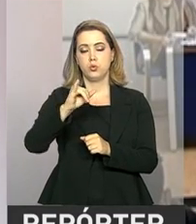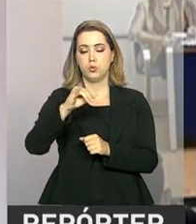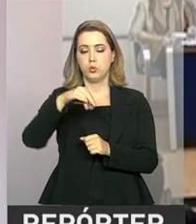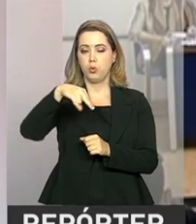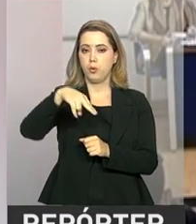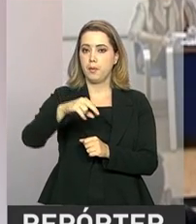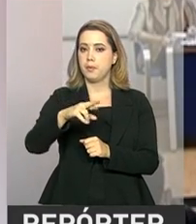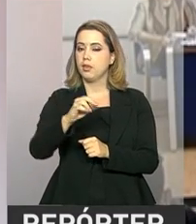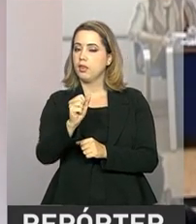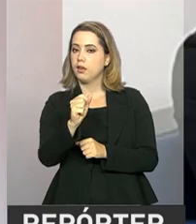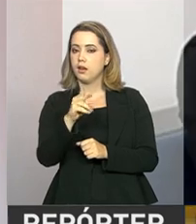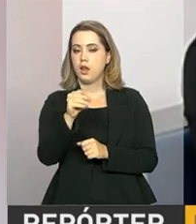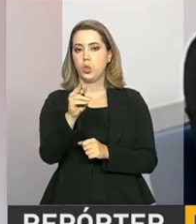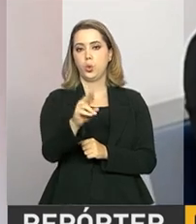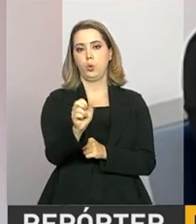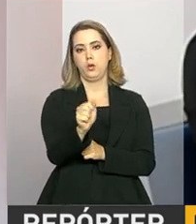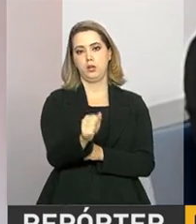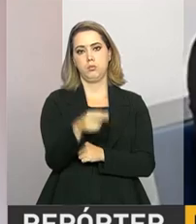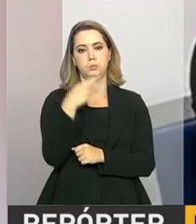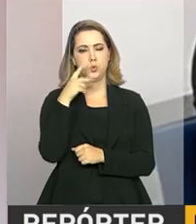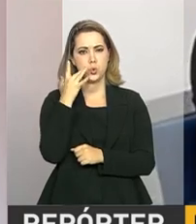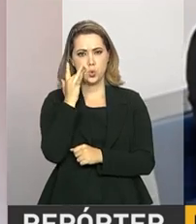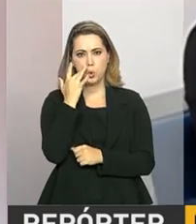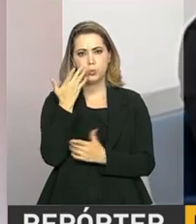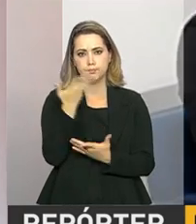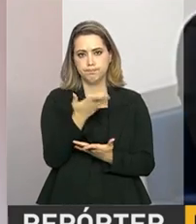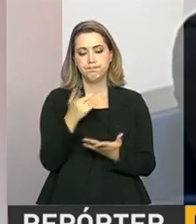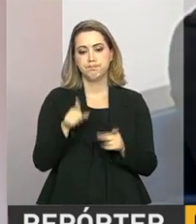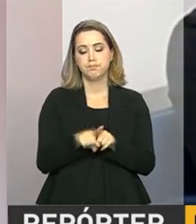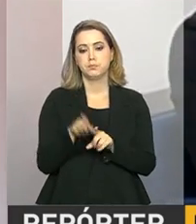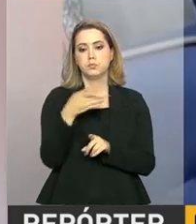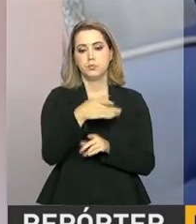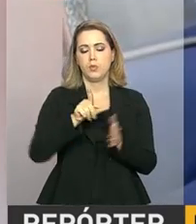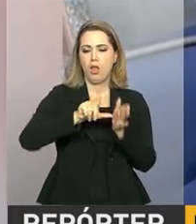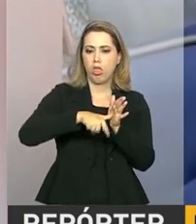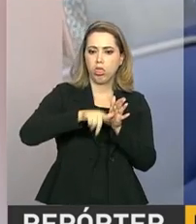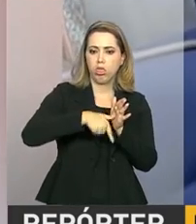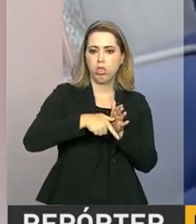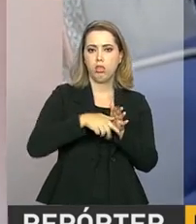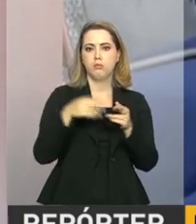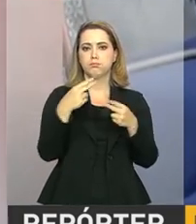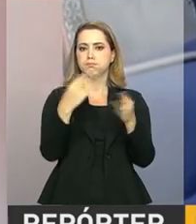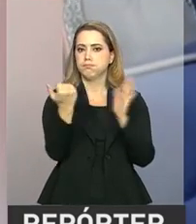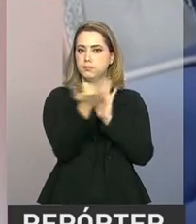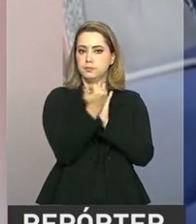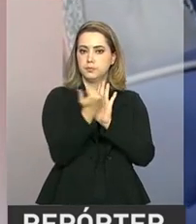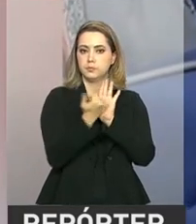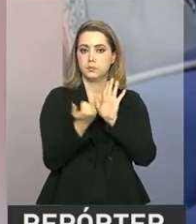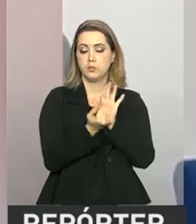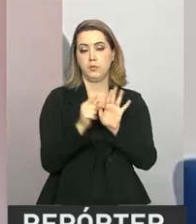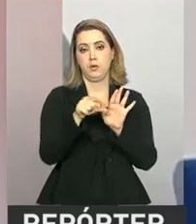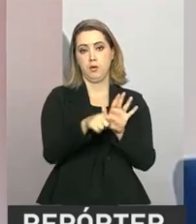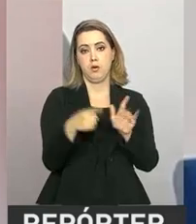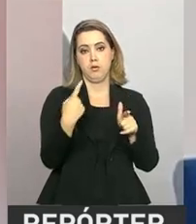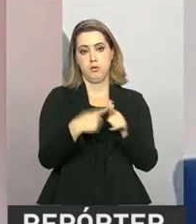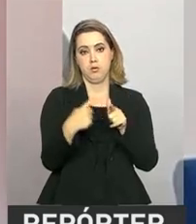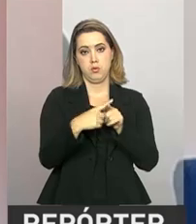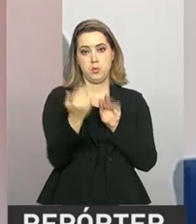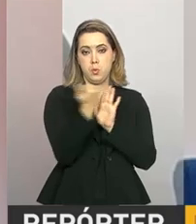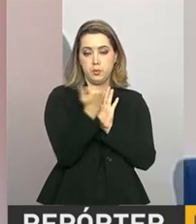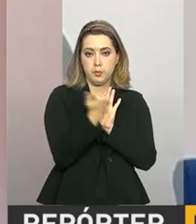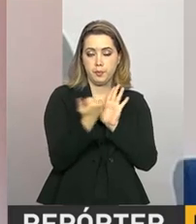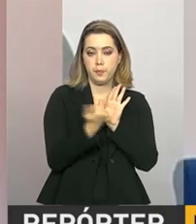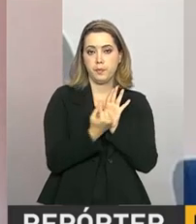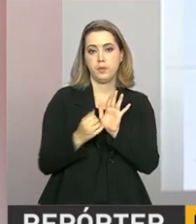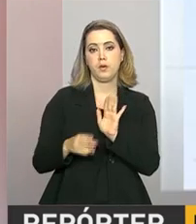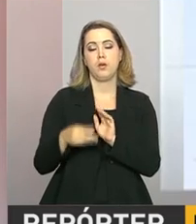apresentado pelo IBAMA, há atrasos e problemas na entrega das medidas que devem ser tomadas pela Samarco e suas controladoras,